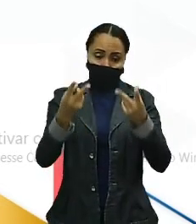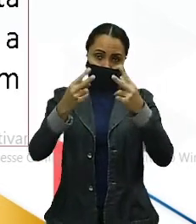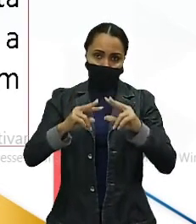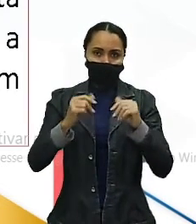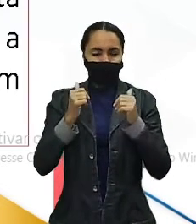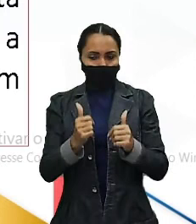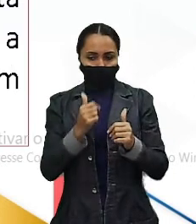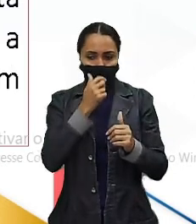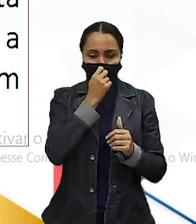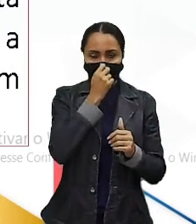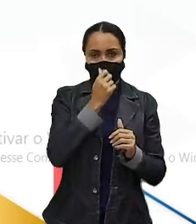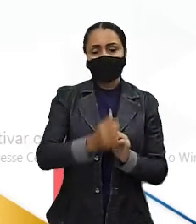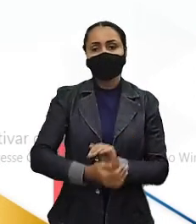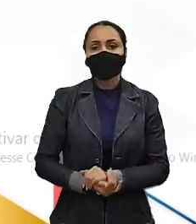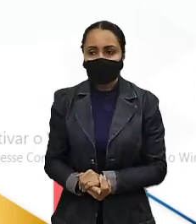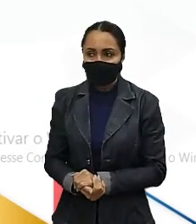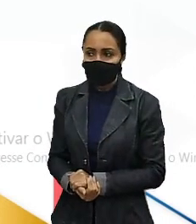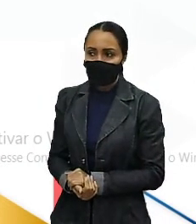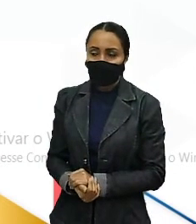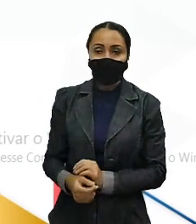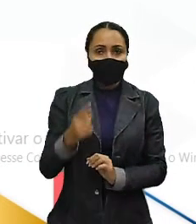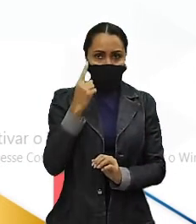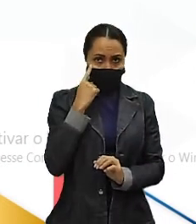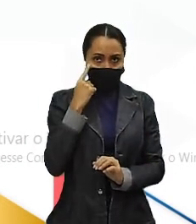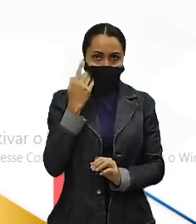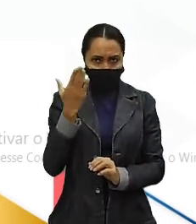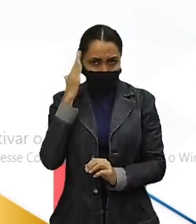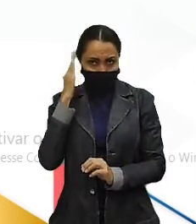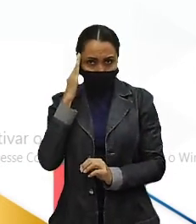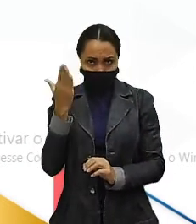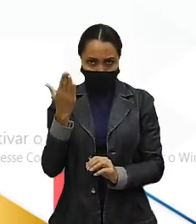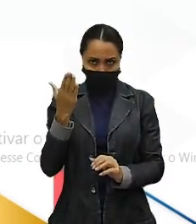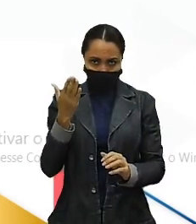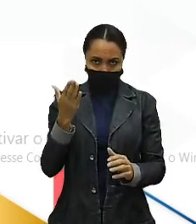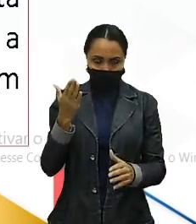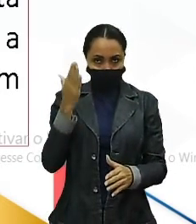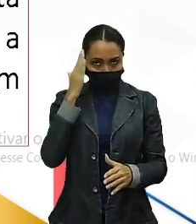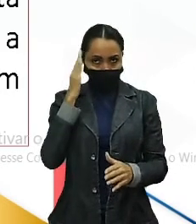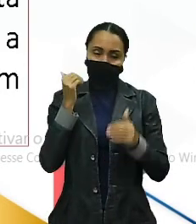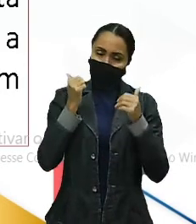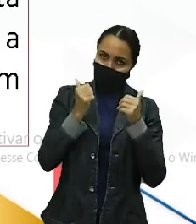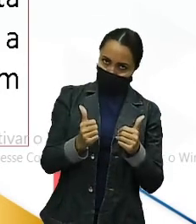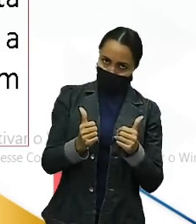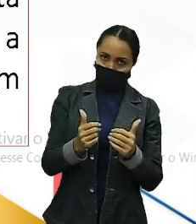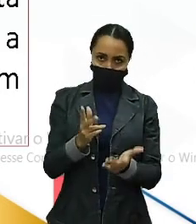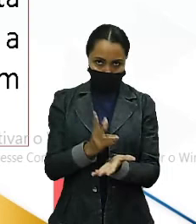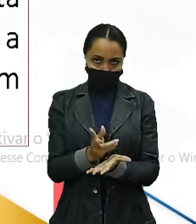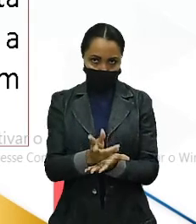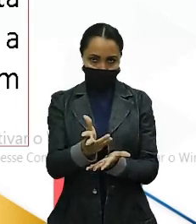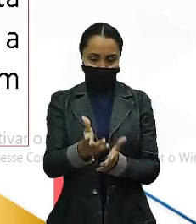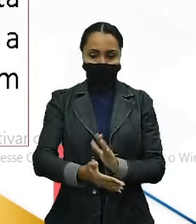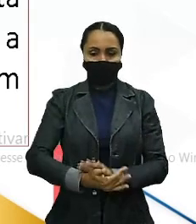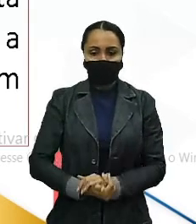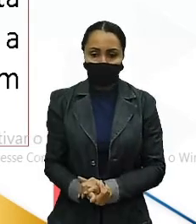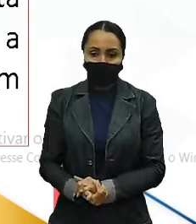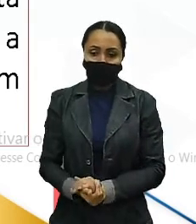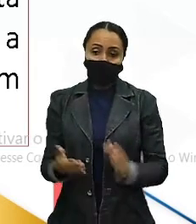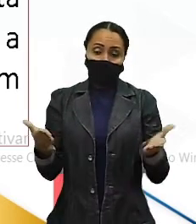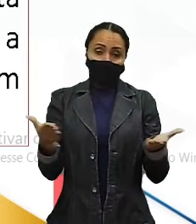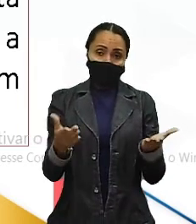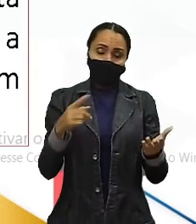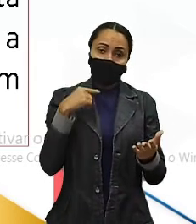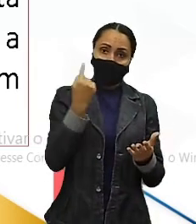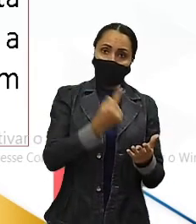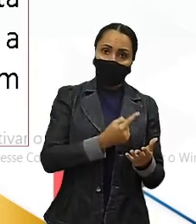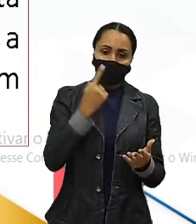tá bom? Se ligou? Viu que isso é claro? Tá tranquilo para você? Então eu vou seguir, tá? Agora nós vamos